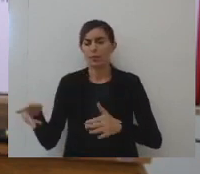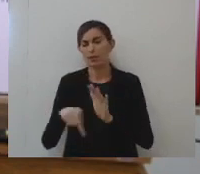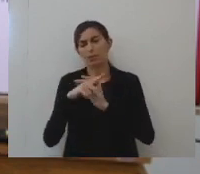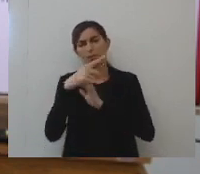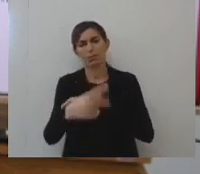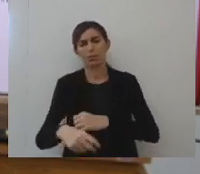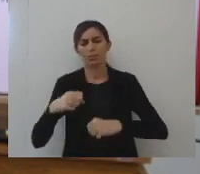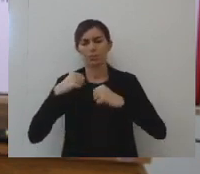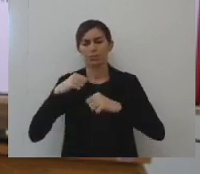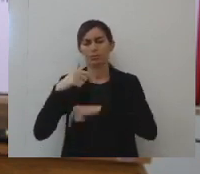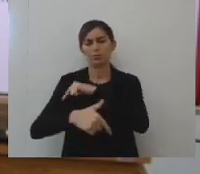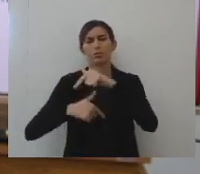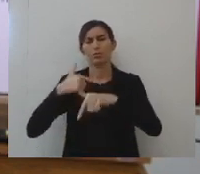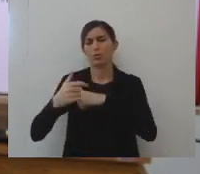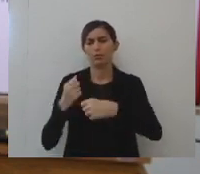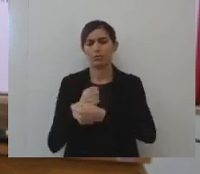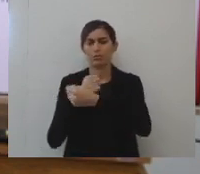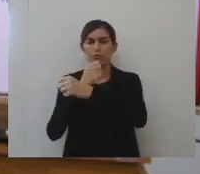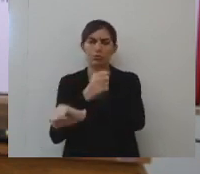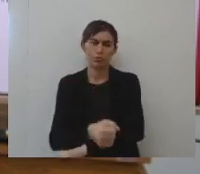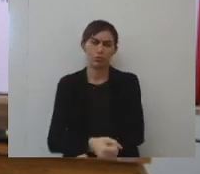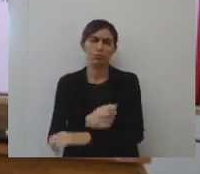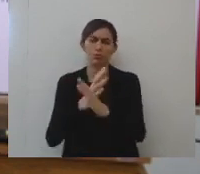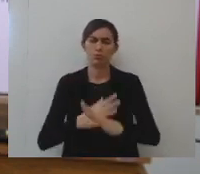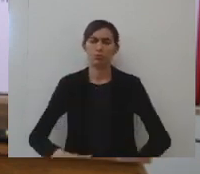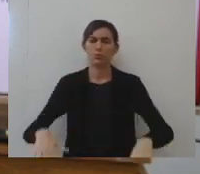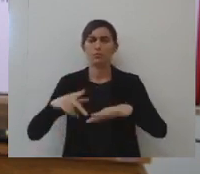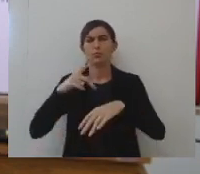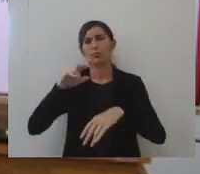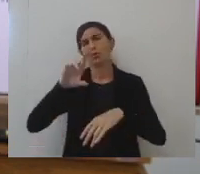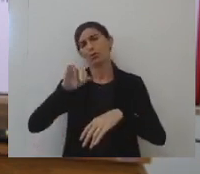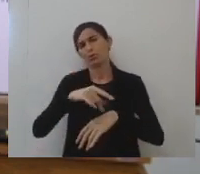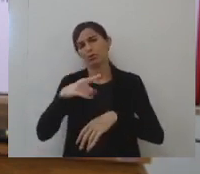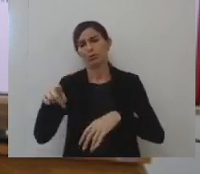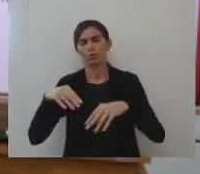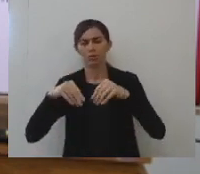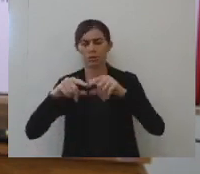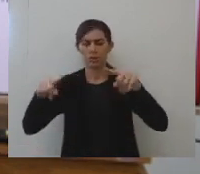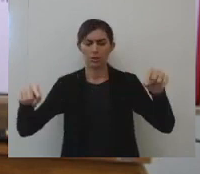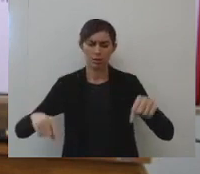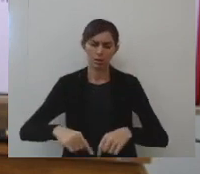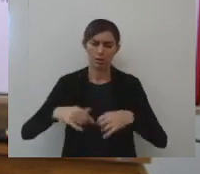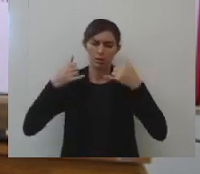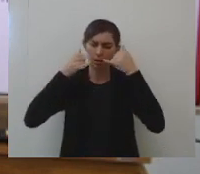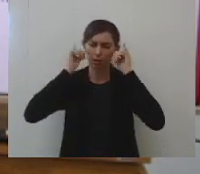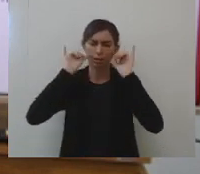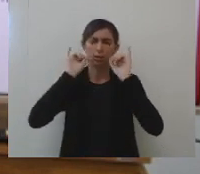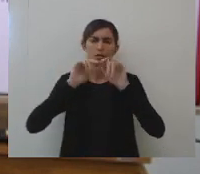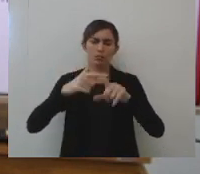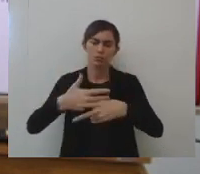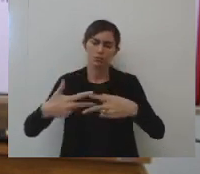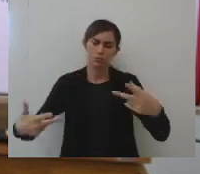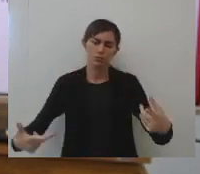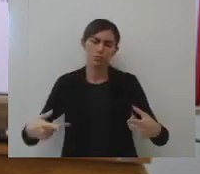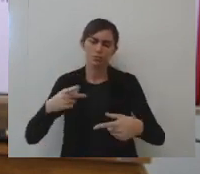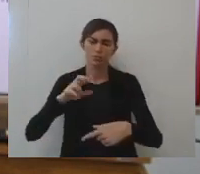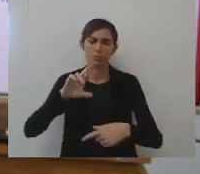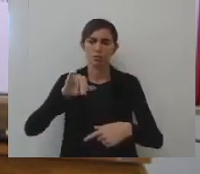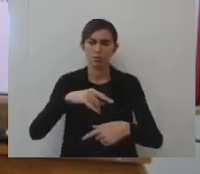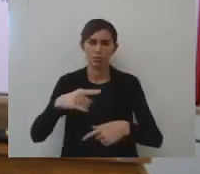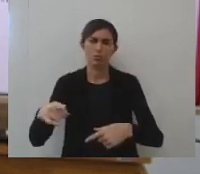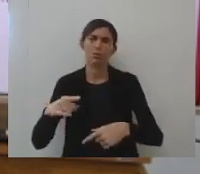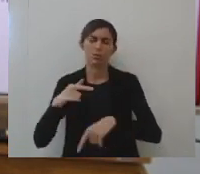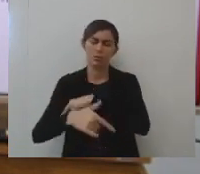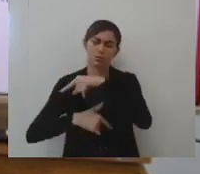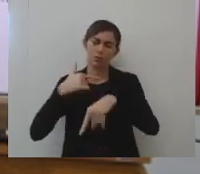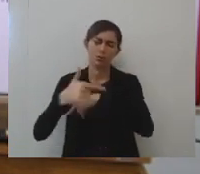da força de trabalho, os escravos, dos meios de produção, terras, gados, minas, instrumentos de produção e do produto